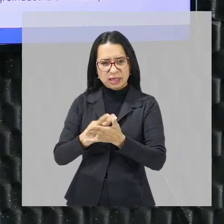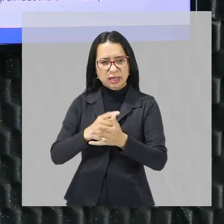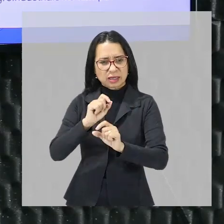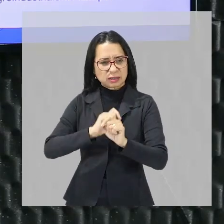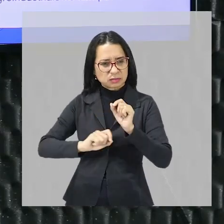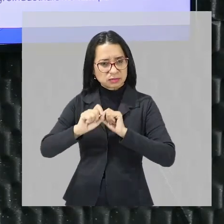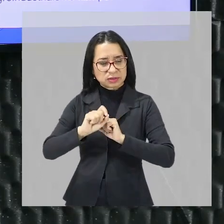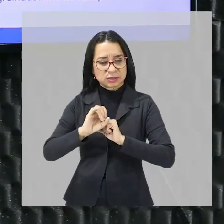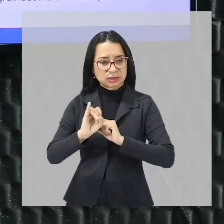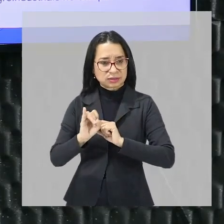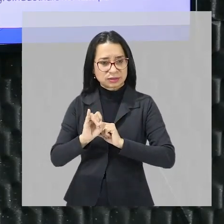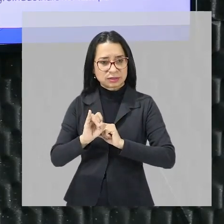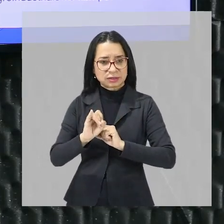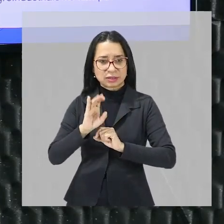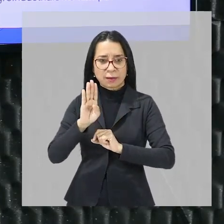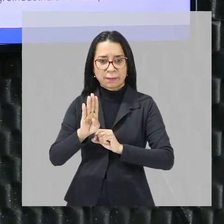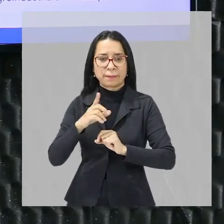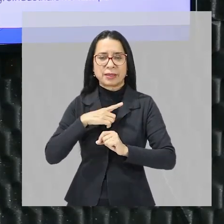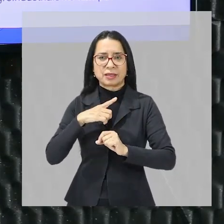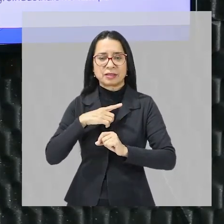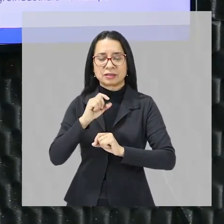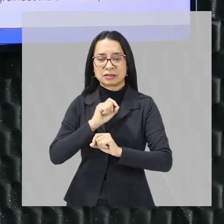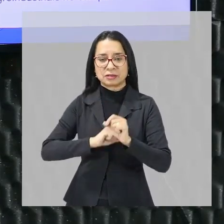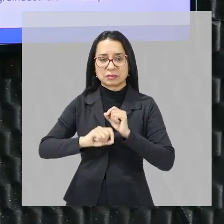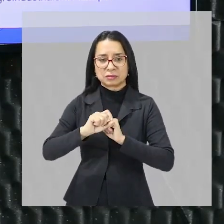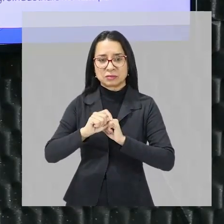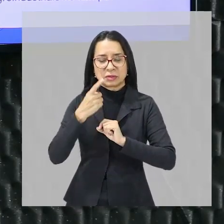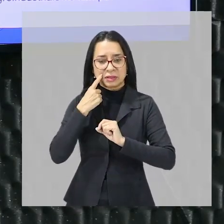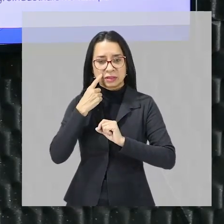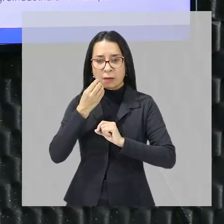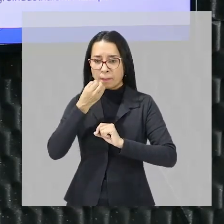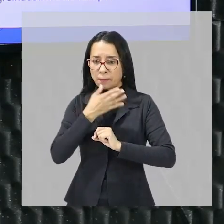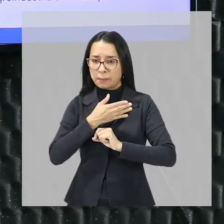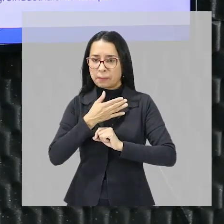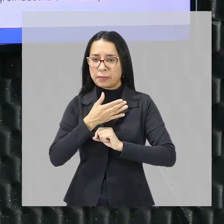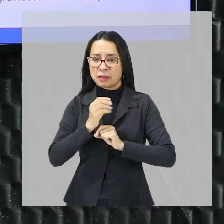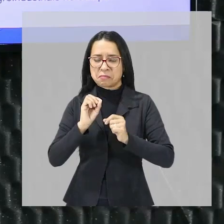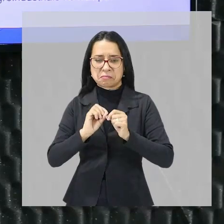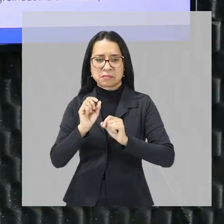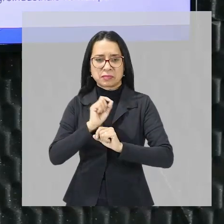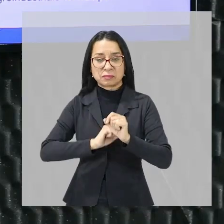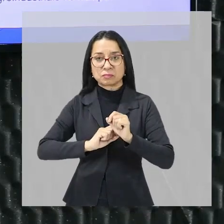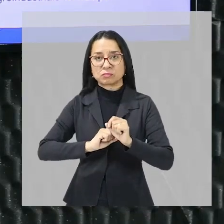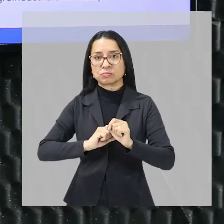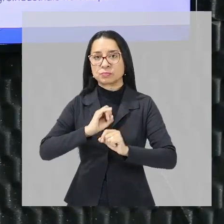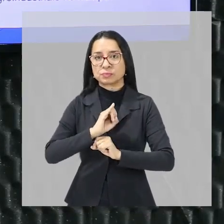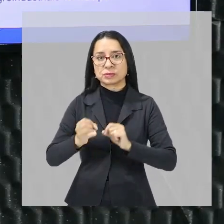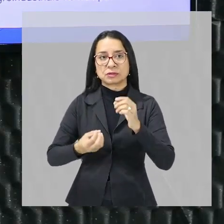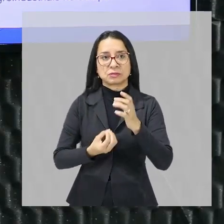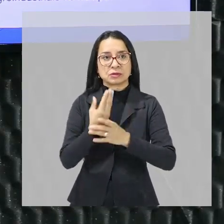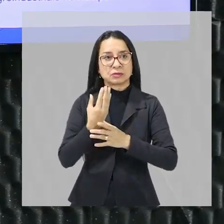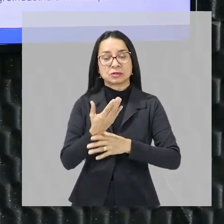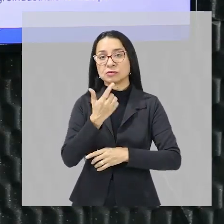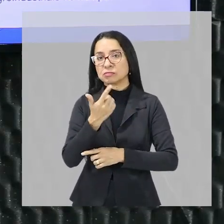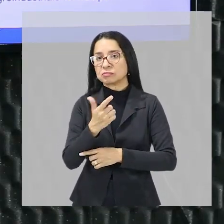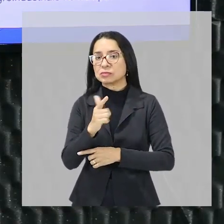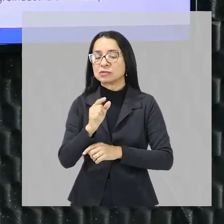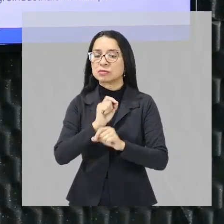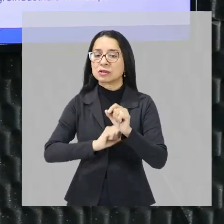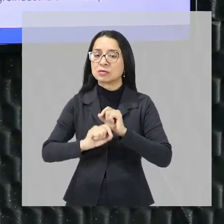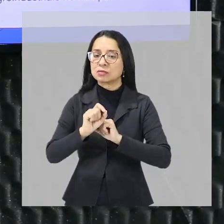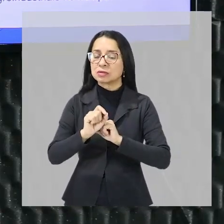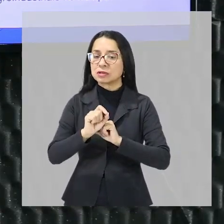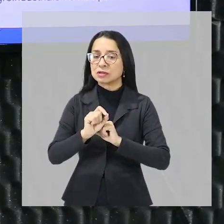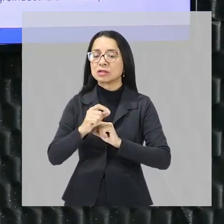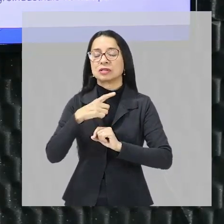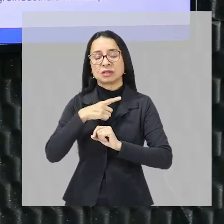letra B tem uma análise que é bem feita. Porque se é produtivo, não tem inviabilidade. Pelo